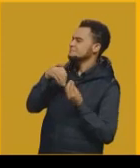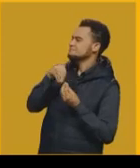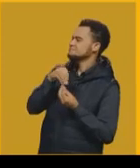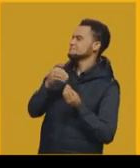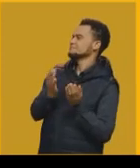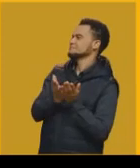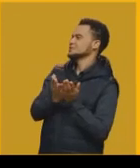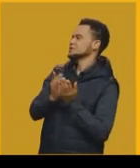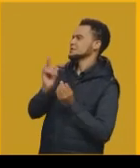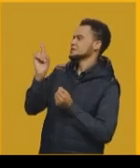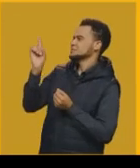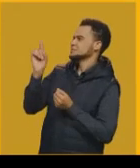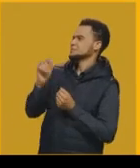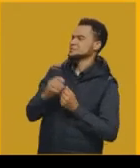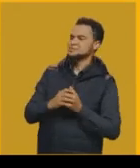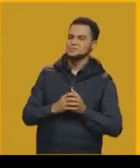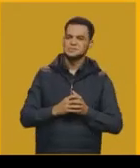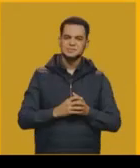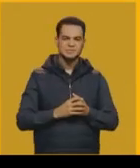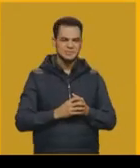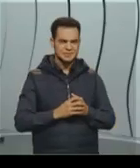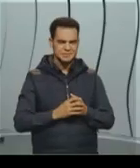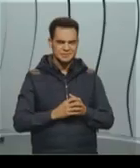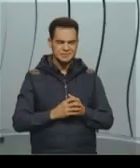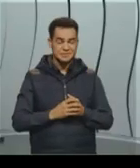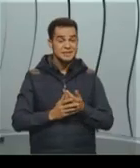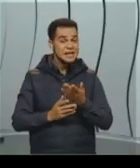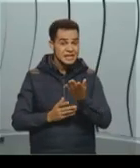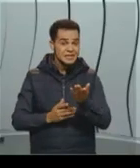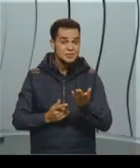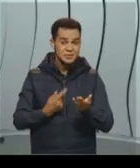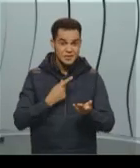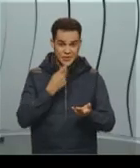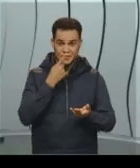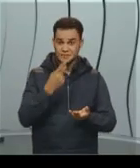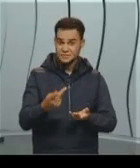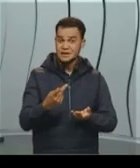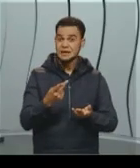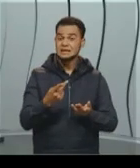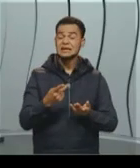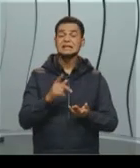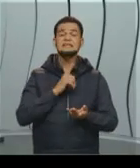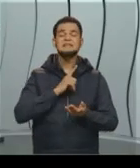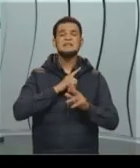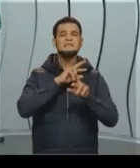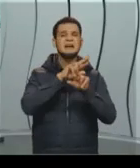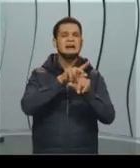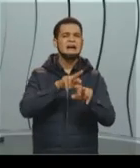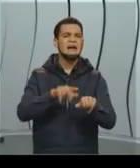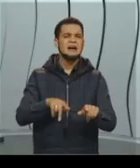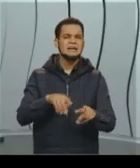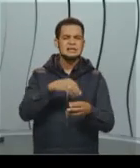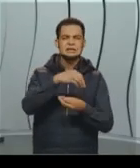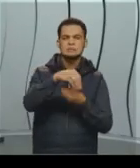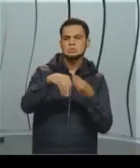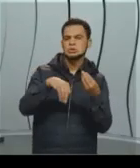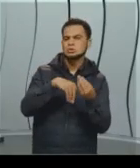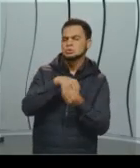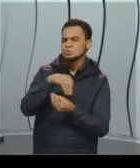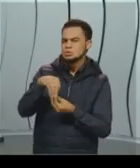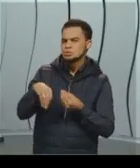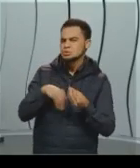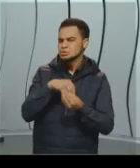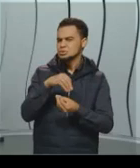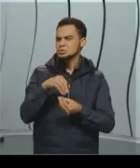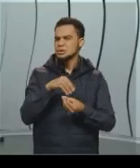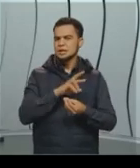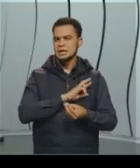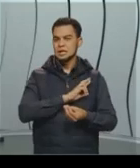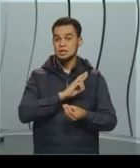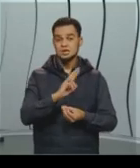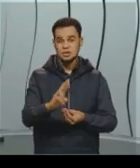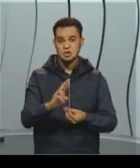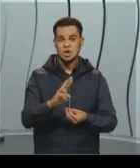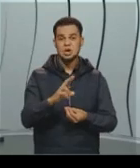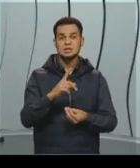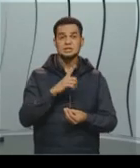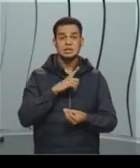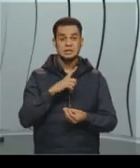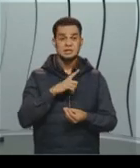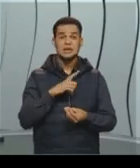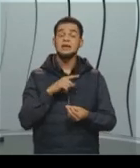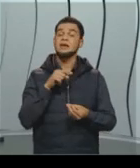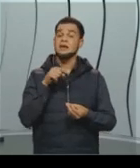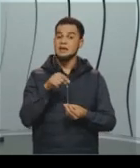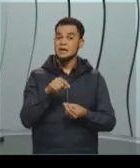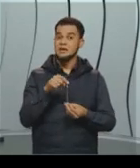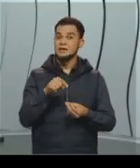Como eu disse, a gente tem aí várias crenças religiosas, né, presentes na África. A gente tem tanto a questão do choque,